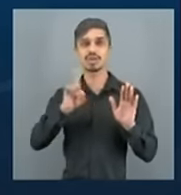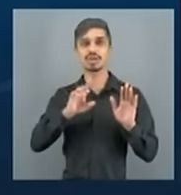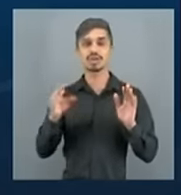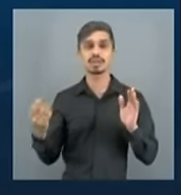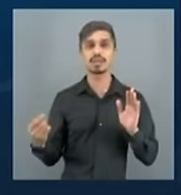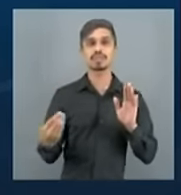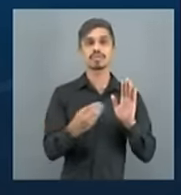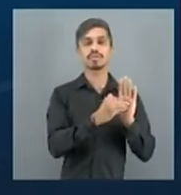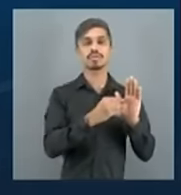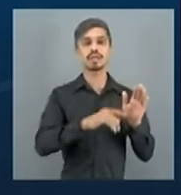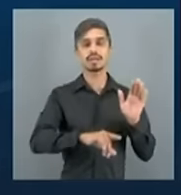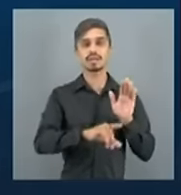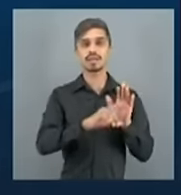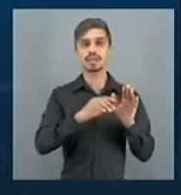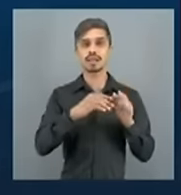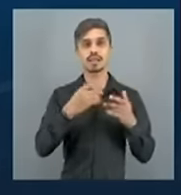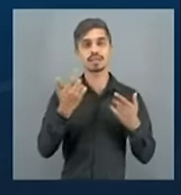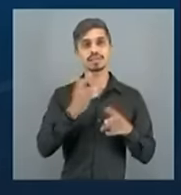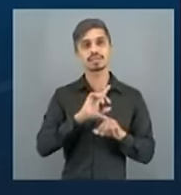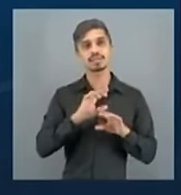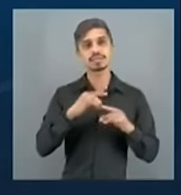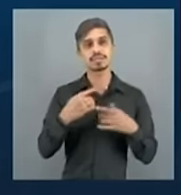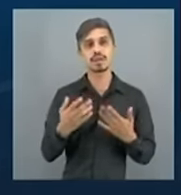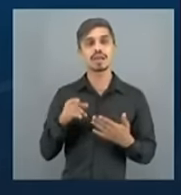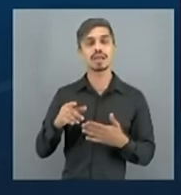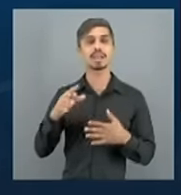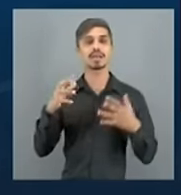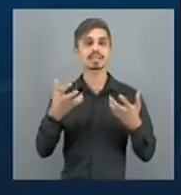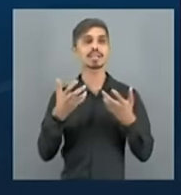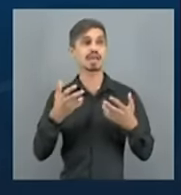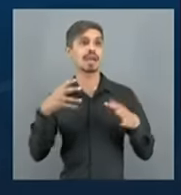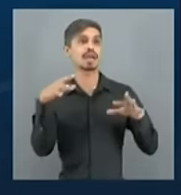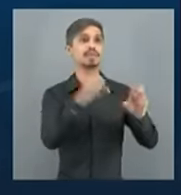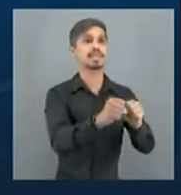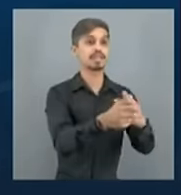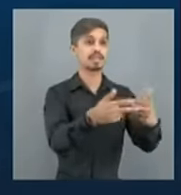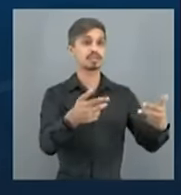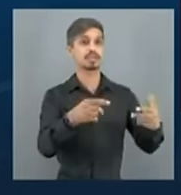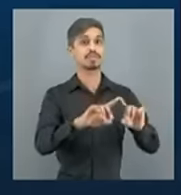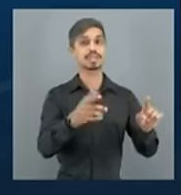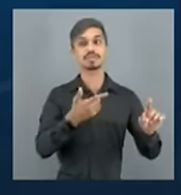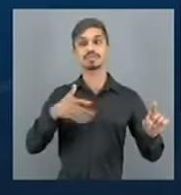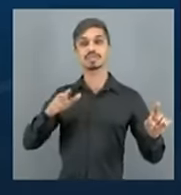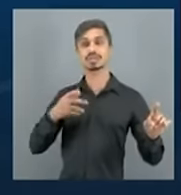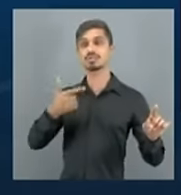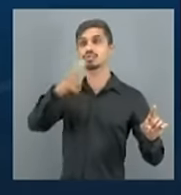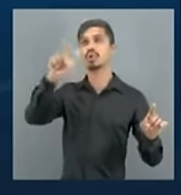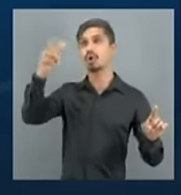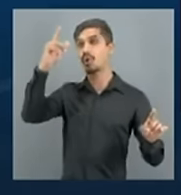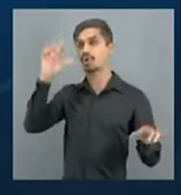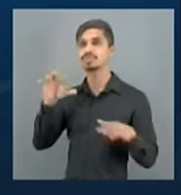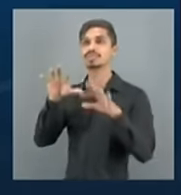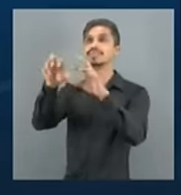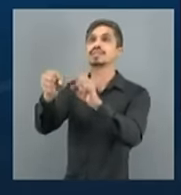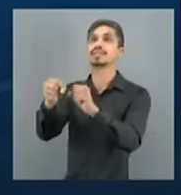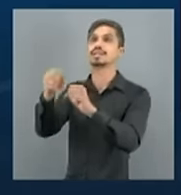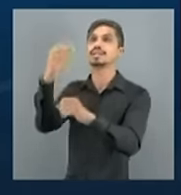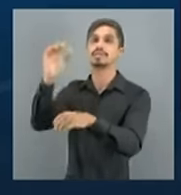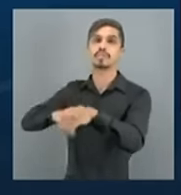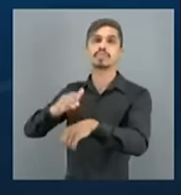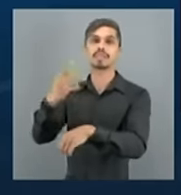apostar. É como eu digo, né? A casa de aposta quer tomar dos outros, mas não quer que tome dela. Isso é lógico.